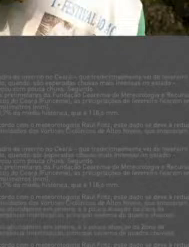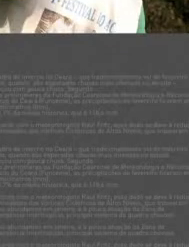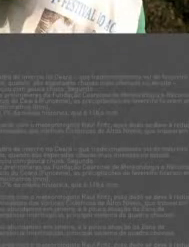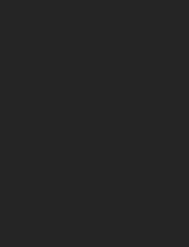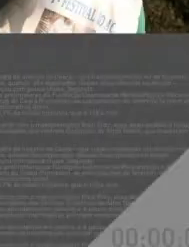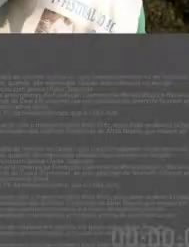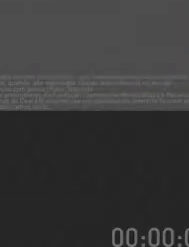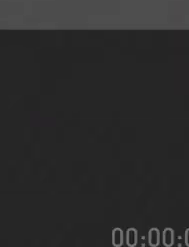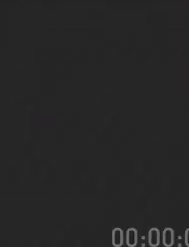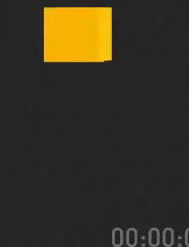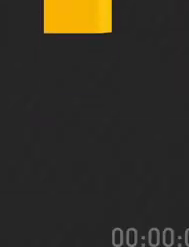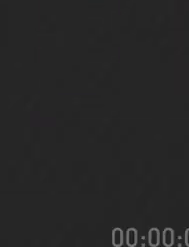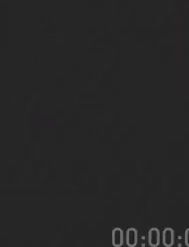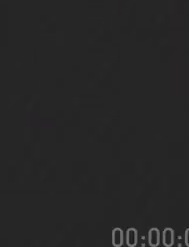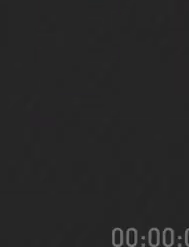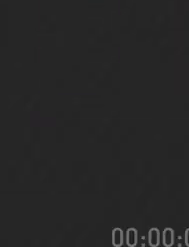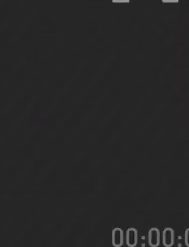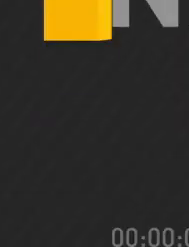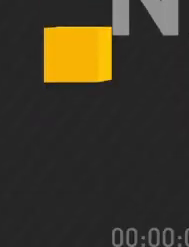ae